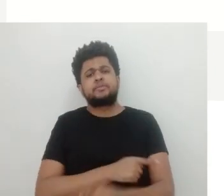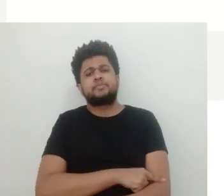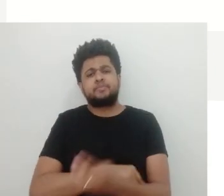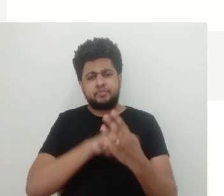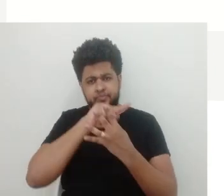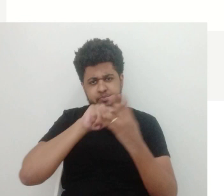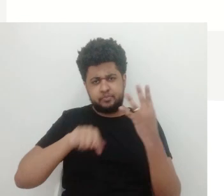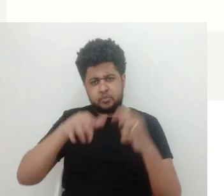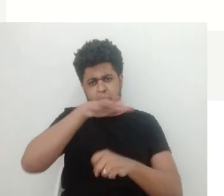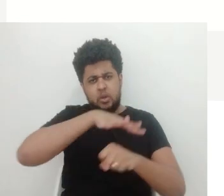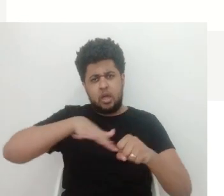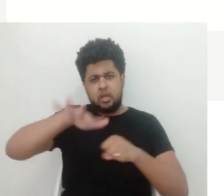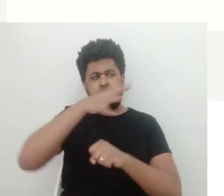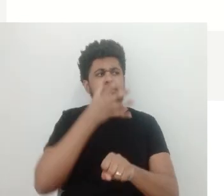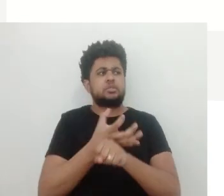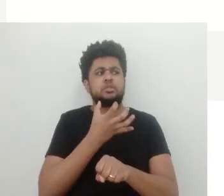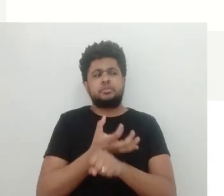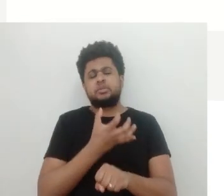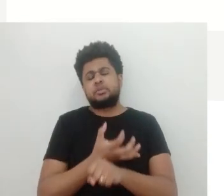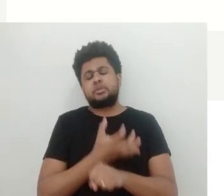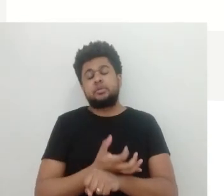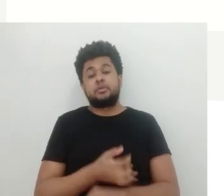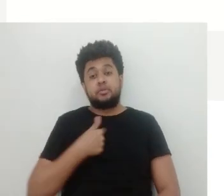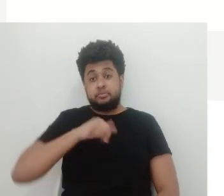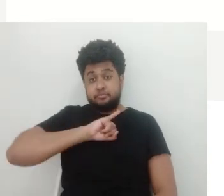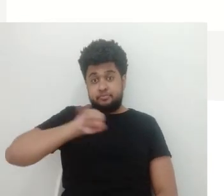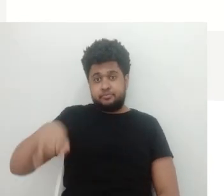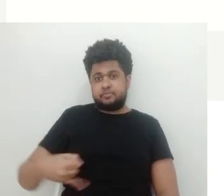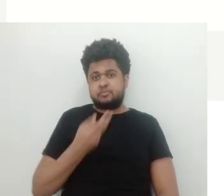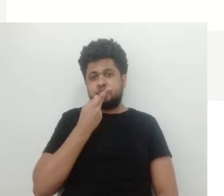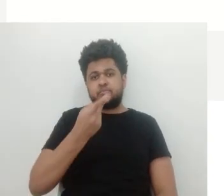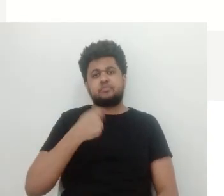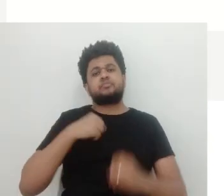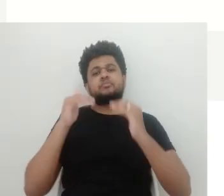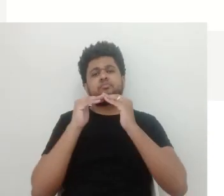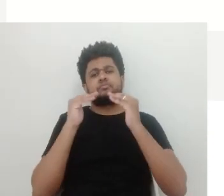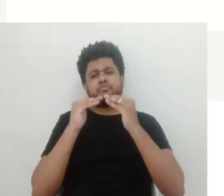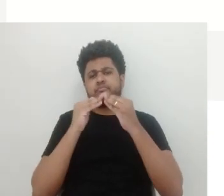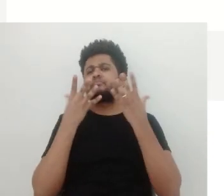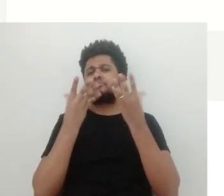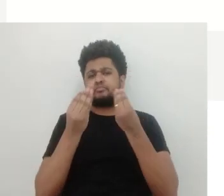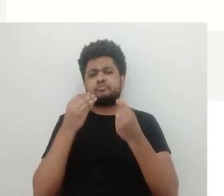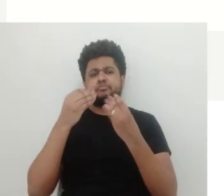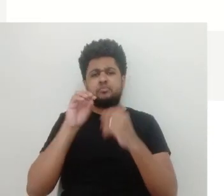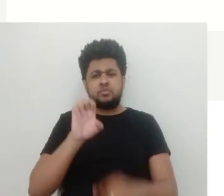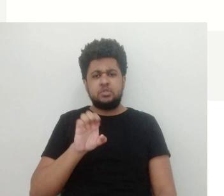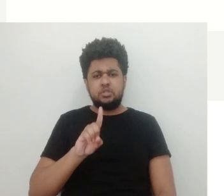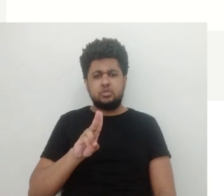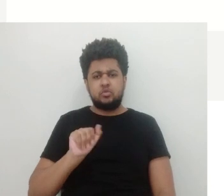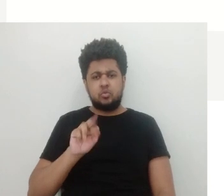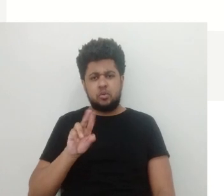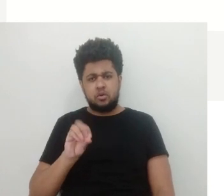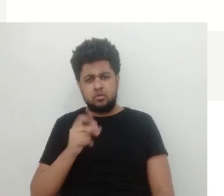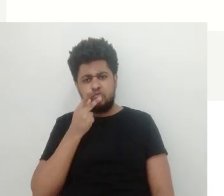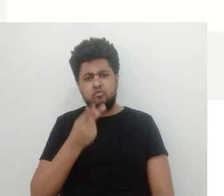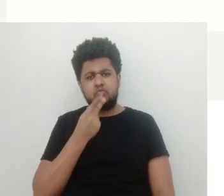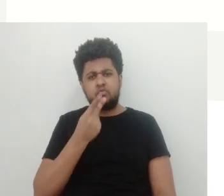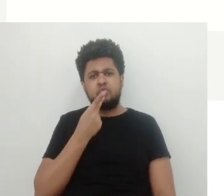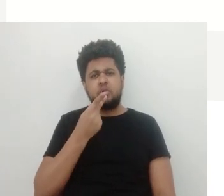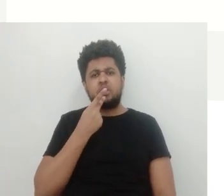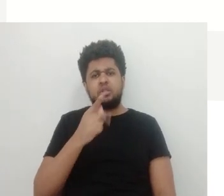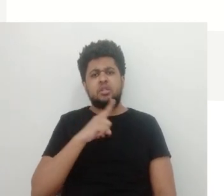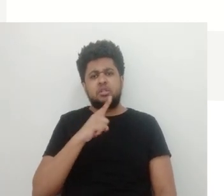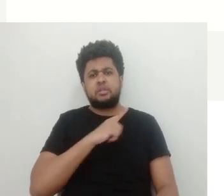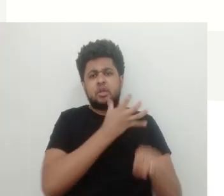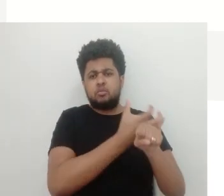obrigatória, mas que ela se constrói a partir dos conhecimentos disciplinares que cada um de nós poderá ter ao longo da vida construído.